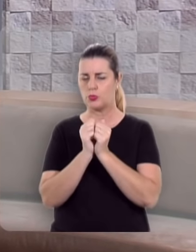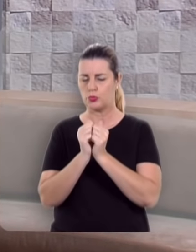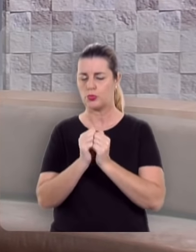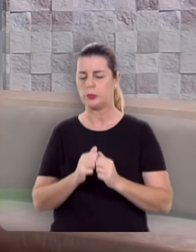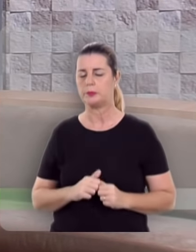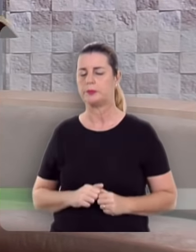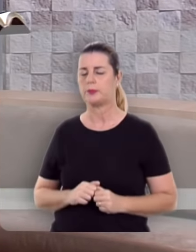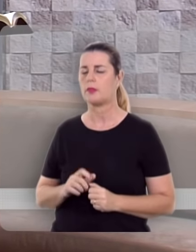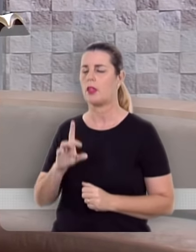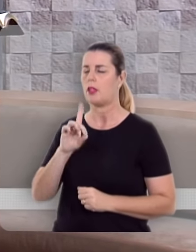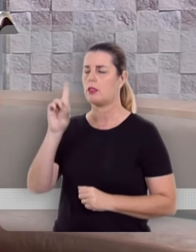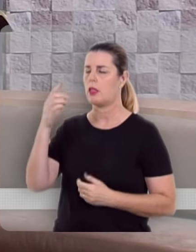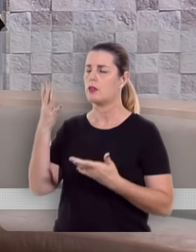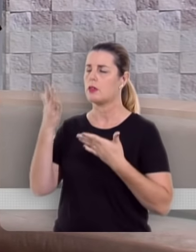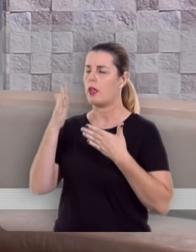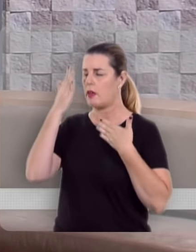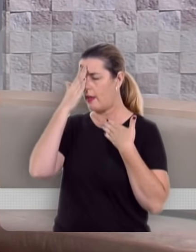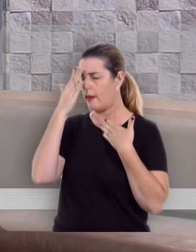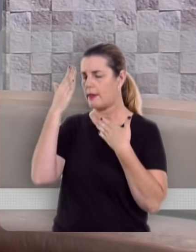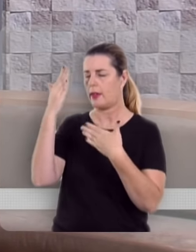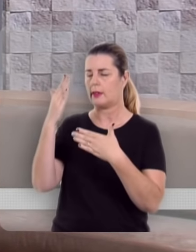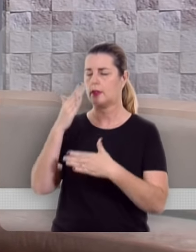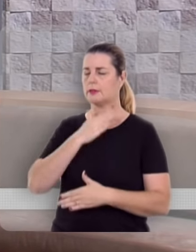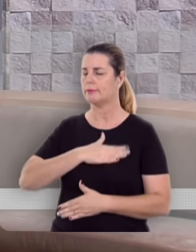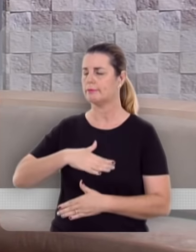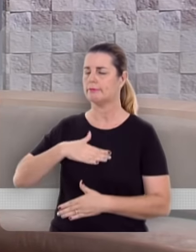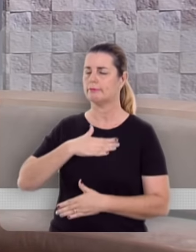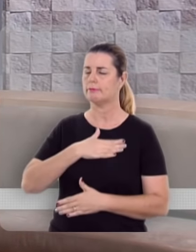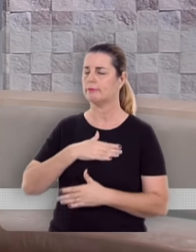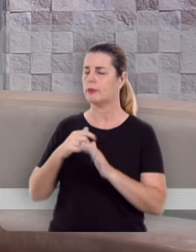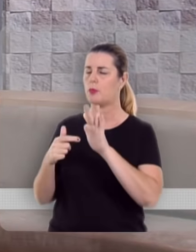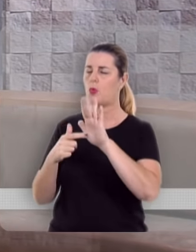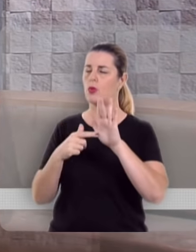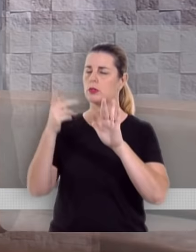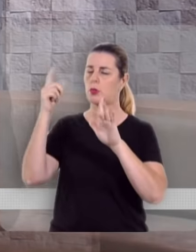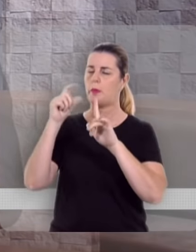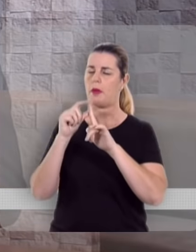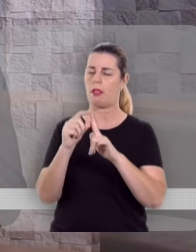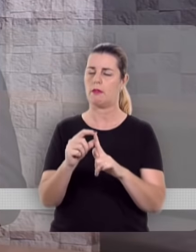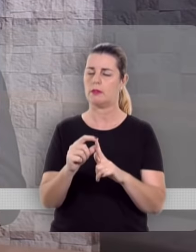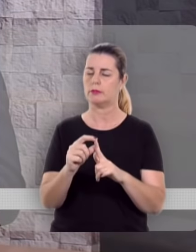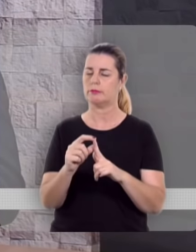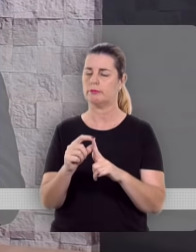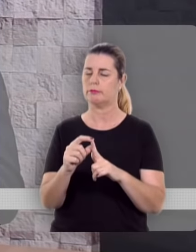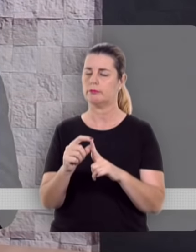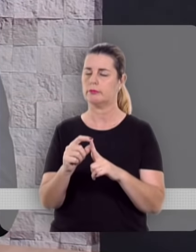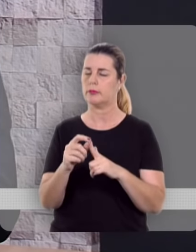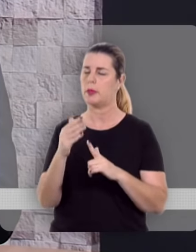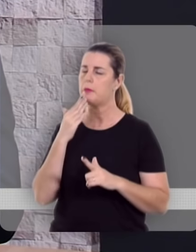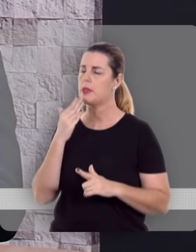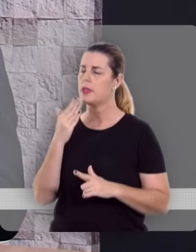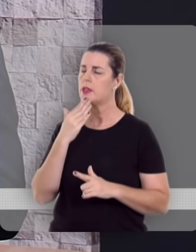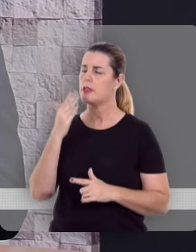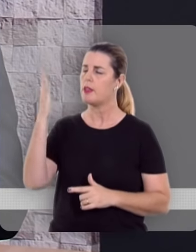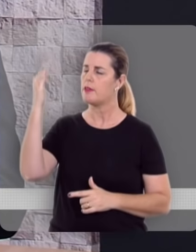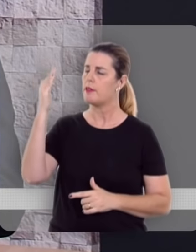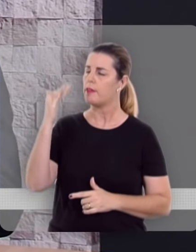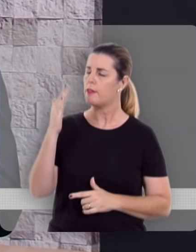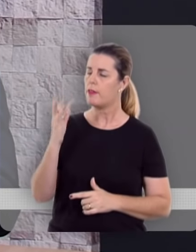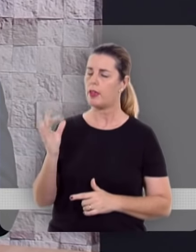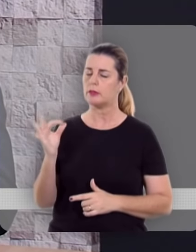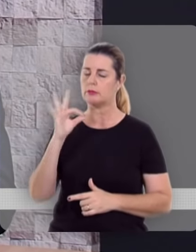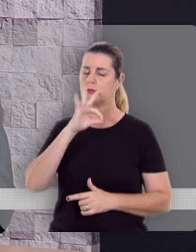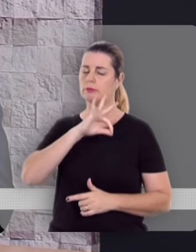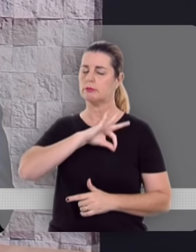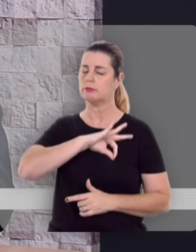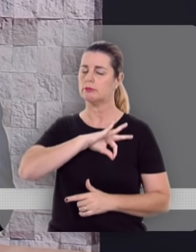comigo. Deus, eu quero te agradecer o privilégio de expor a tua palavra. E eu quero te pedir que tu apliques